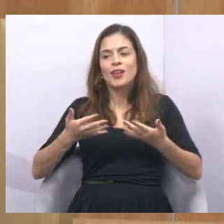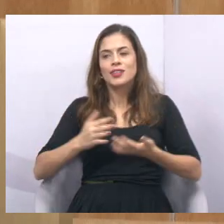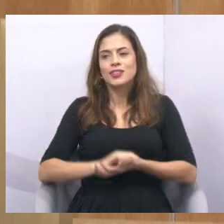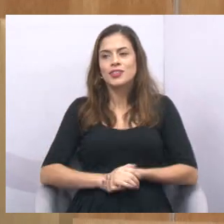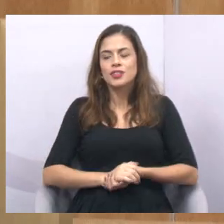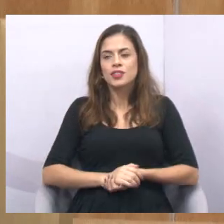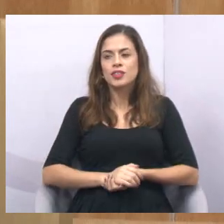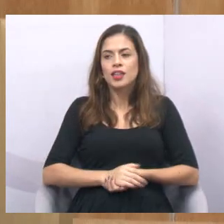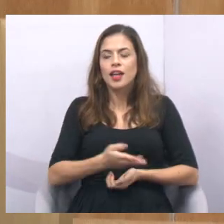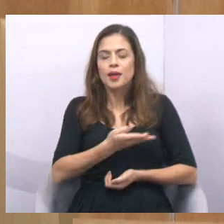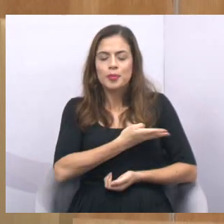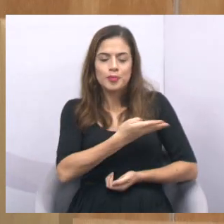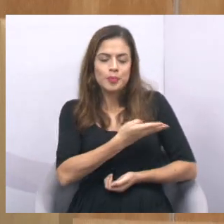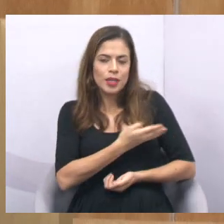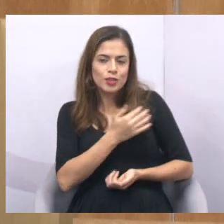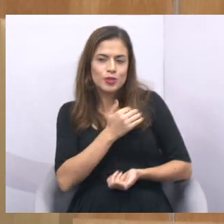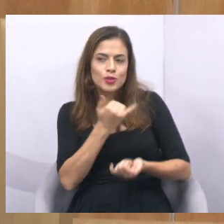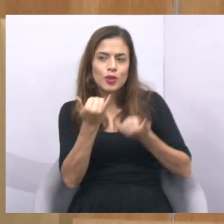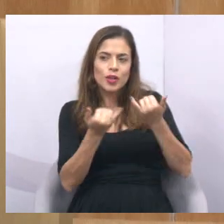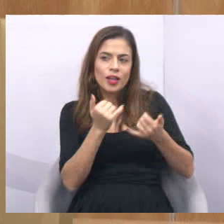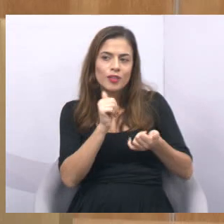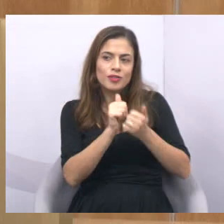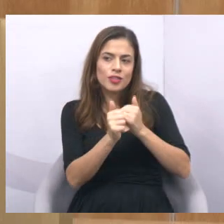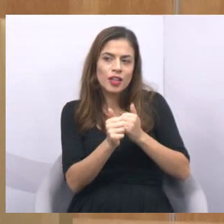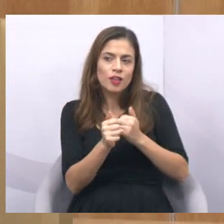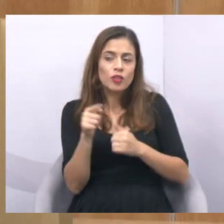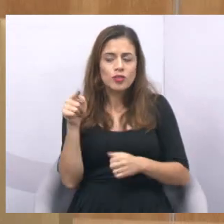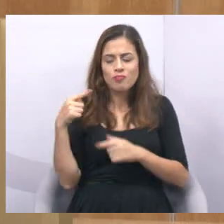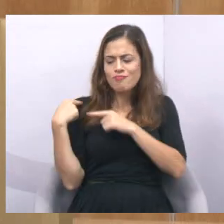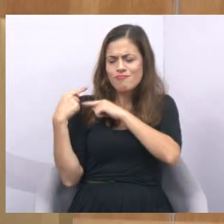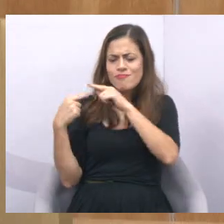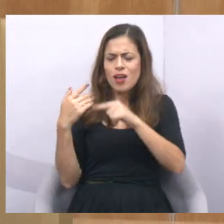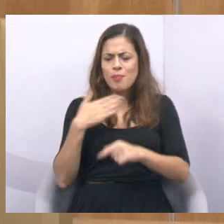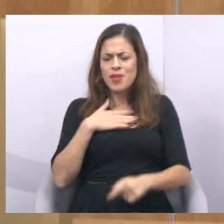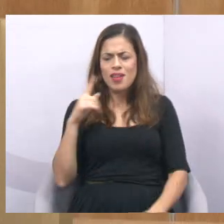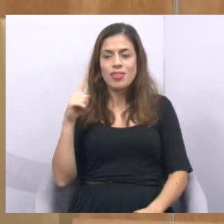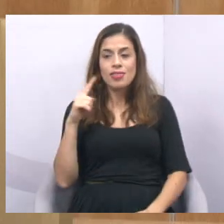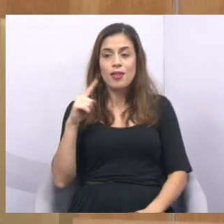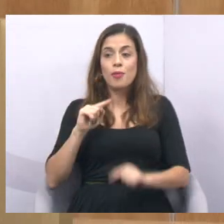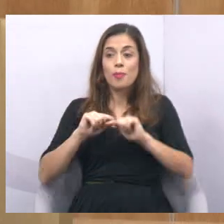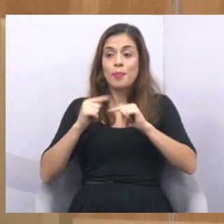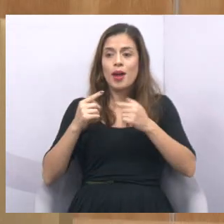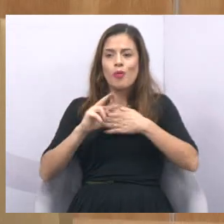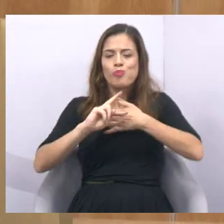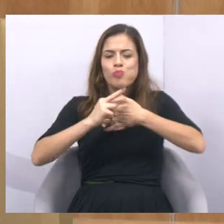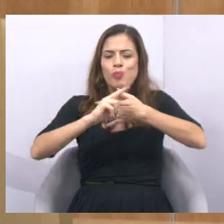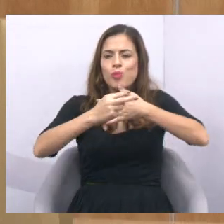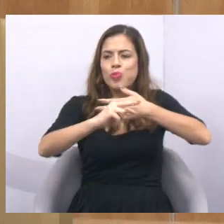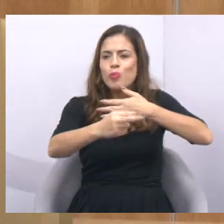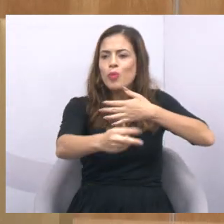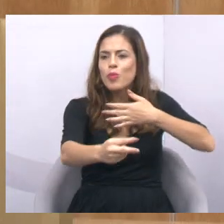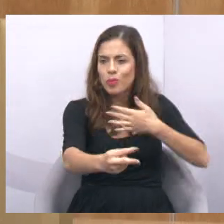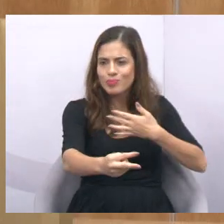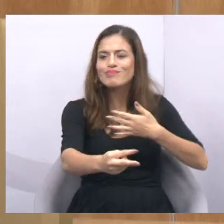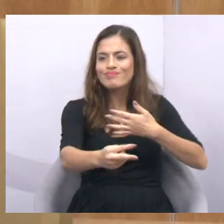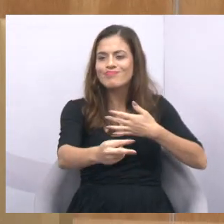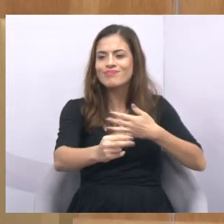com o senhor não foi da minha geração, mas o senhor refletiu várias gerações posteriormente.